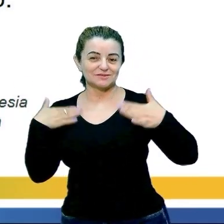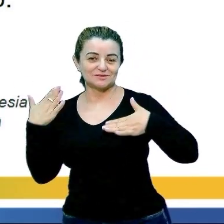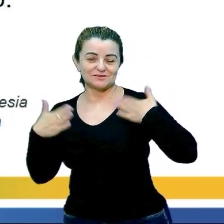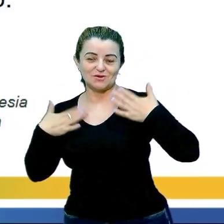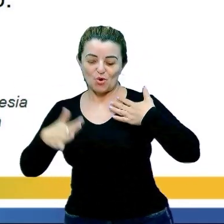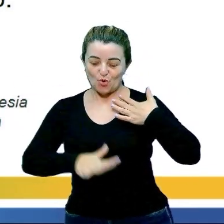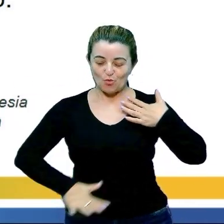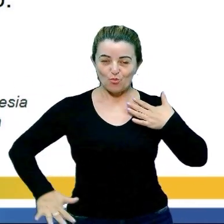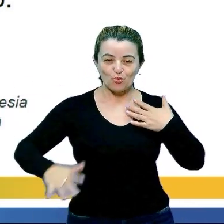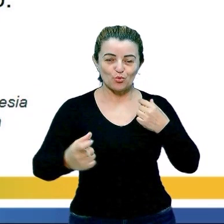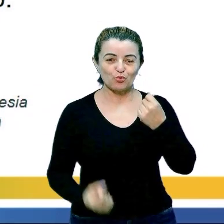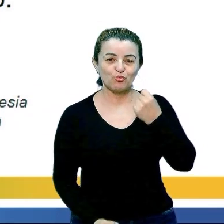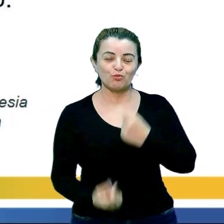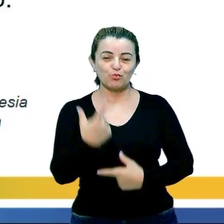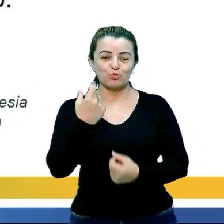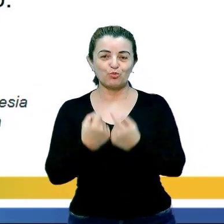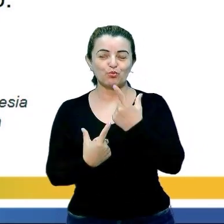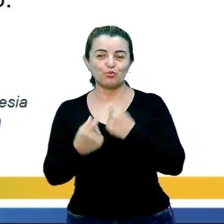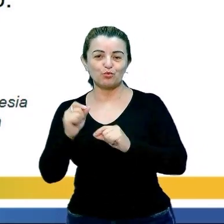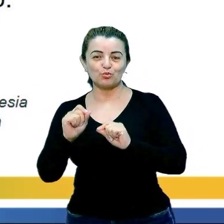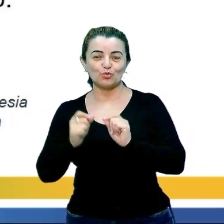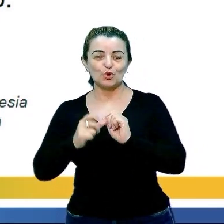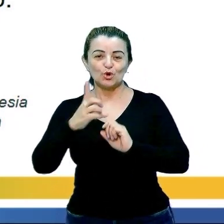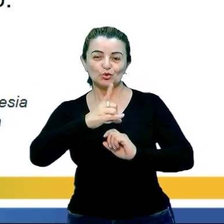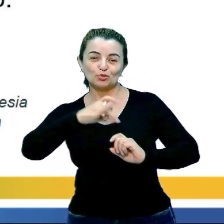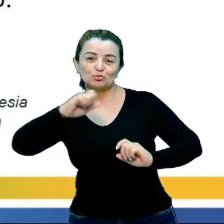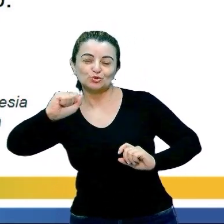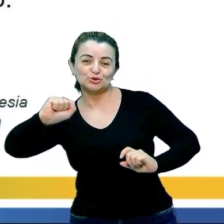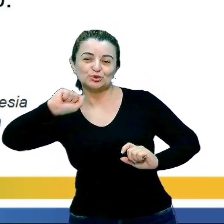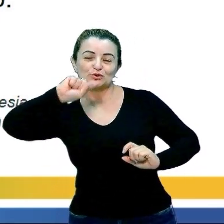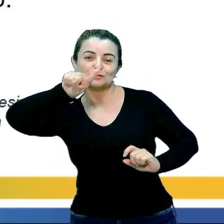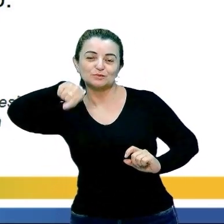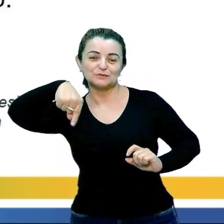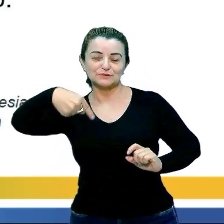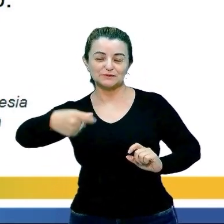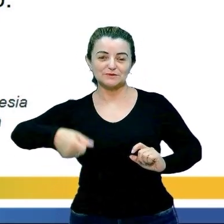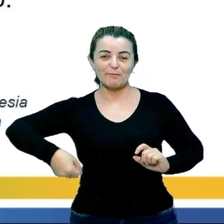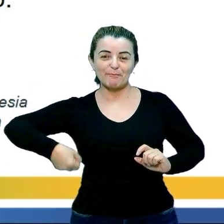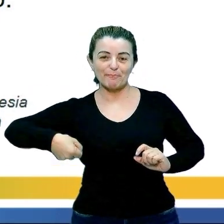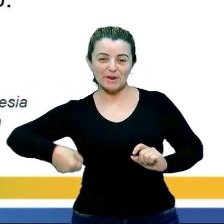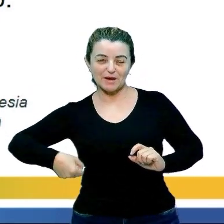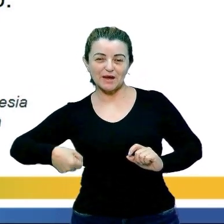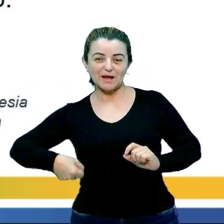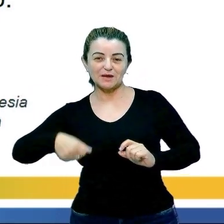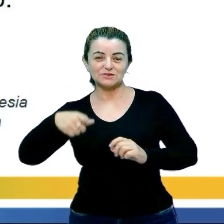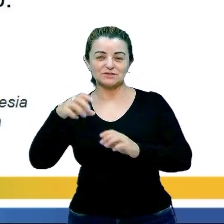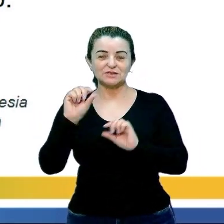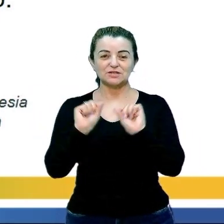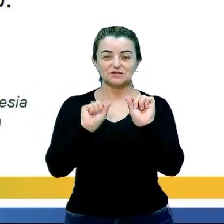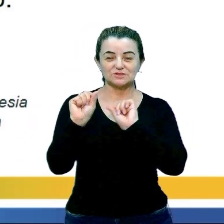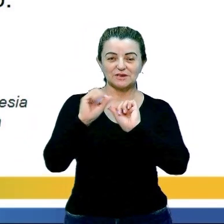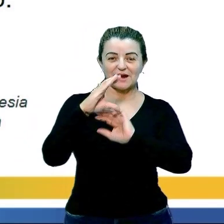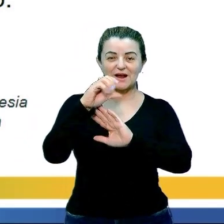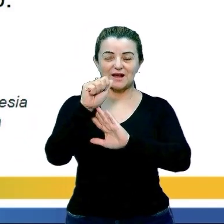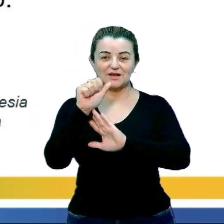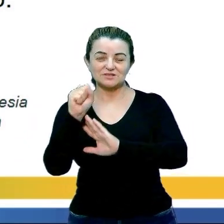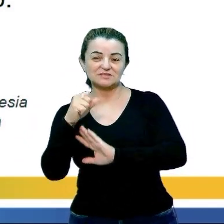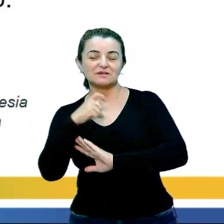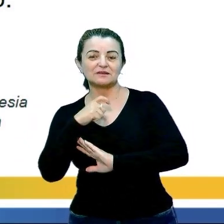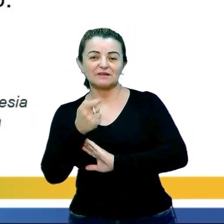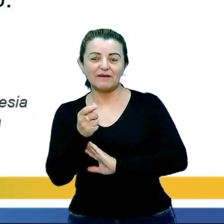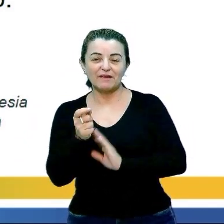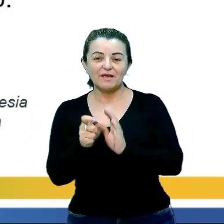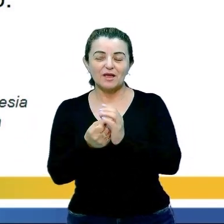um caniço. No dia seguinte, nasce bengala de castelão de ouro. Tem